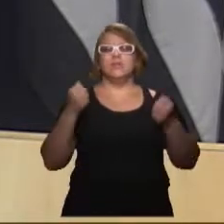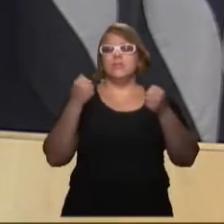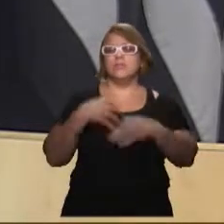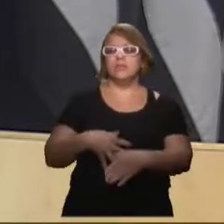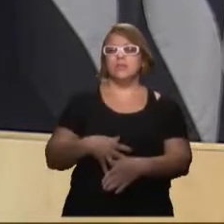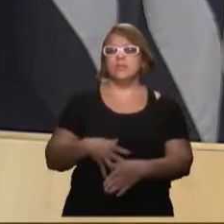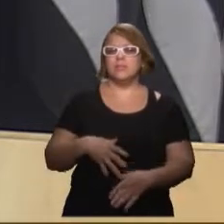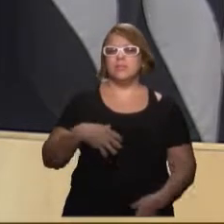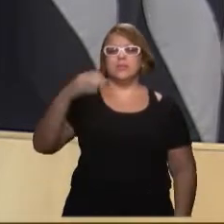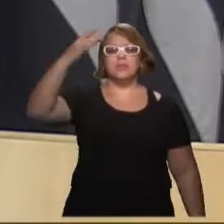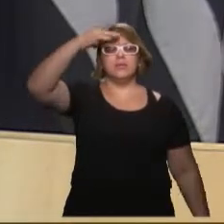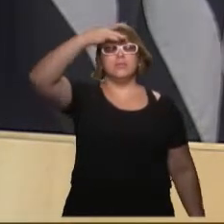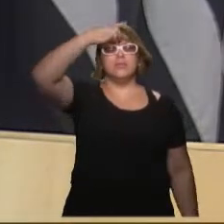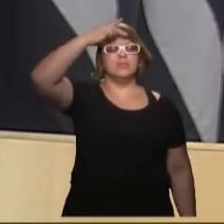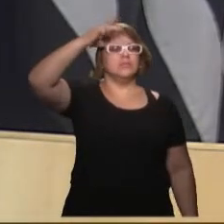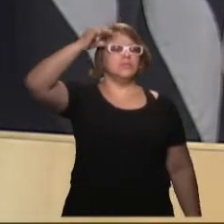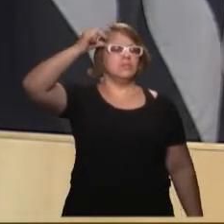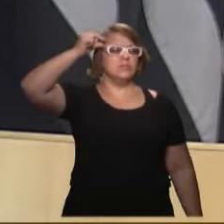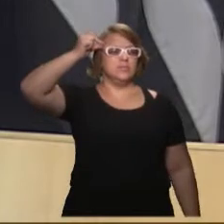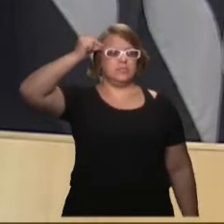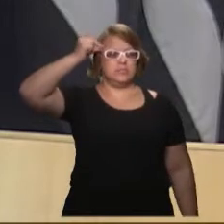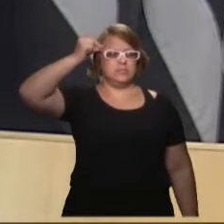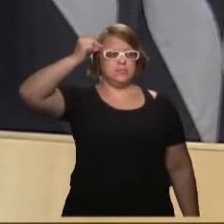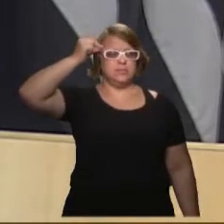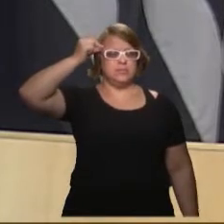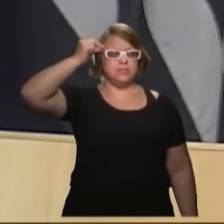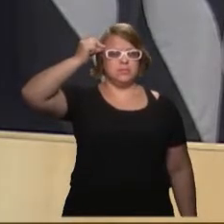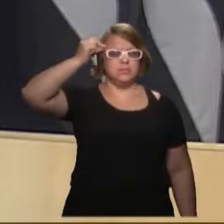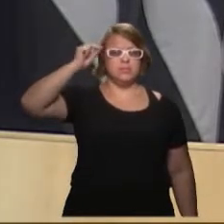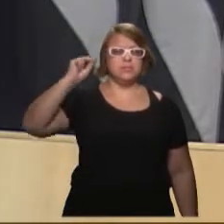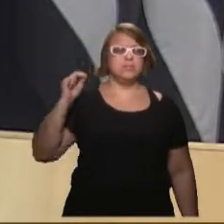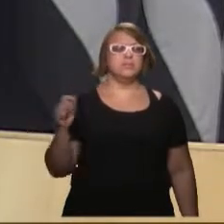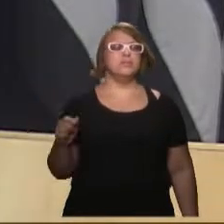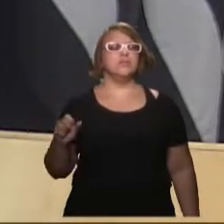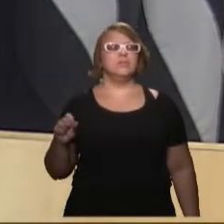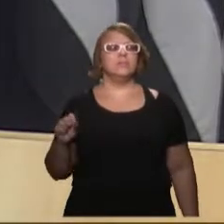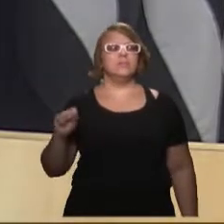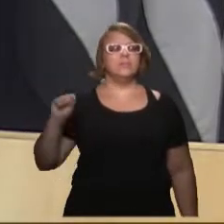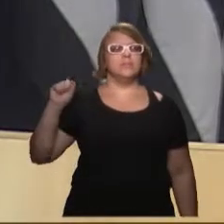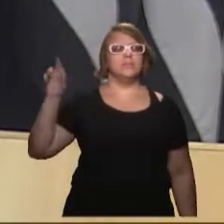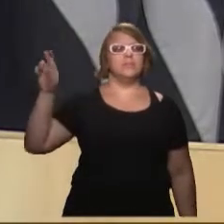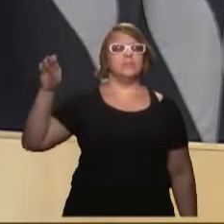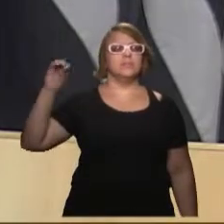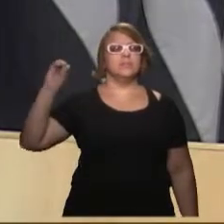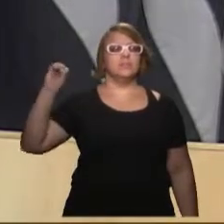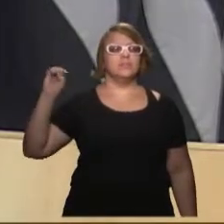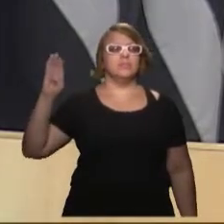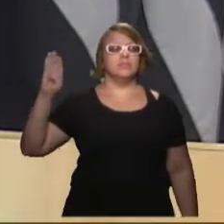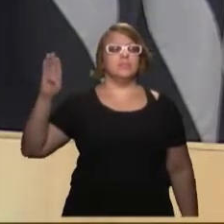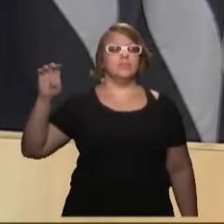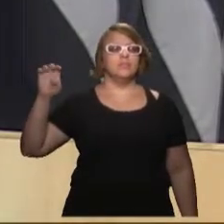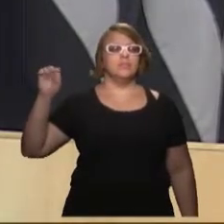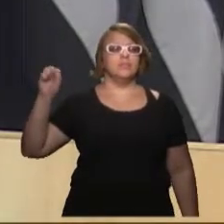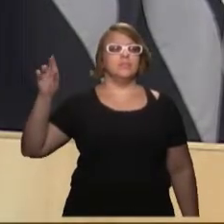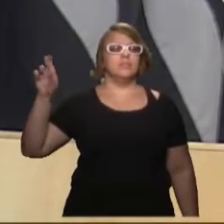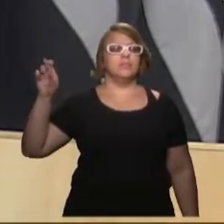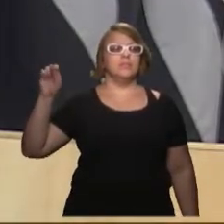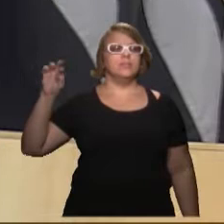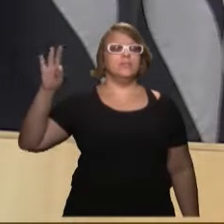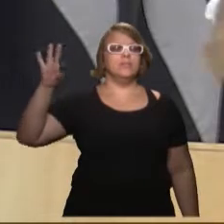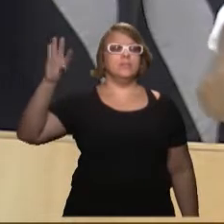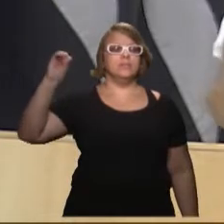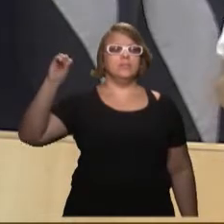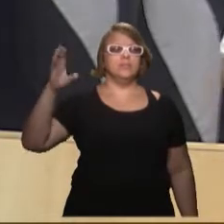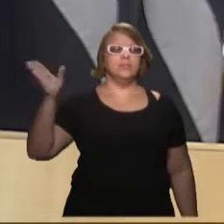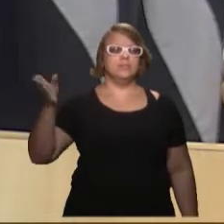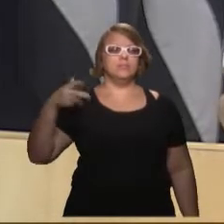prefeitura, na época do prefeito Roberto Peixoto, eu lembro de alguma coisa nesse sentido de isentar quem estava